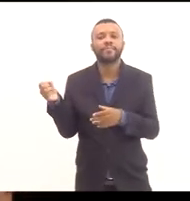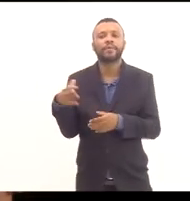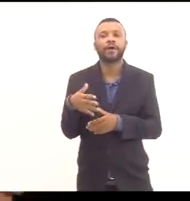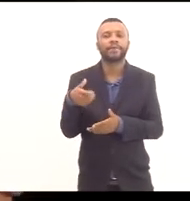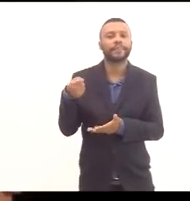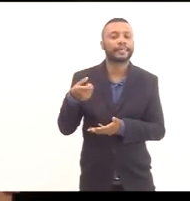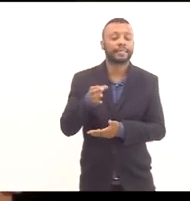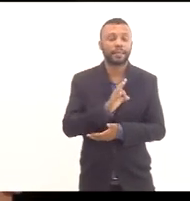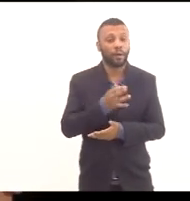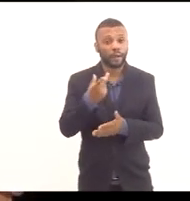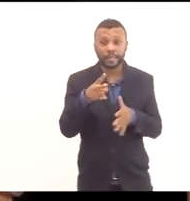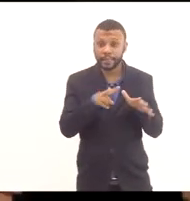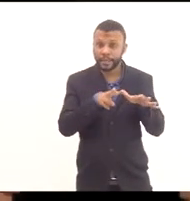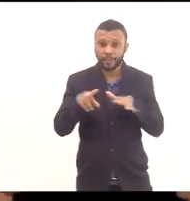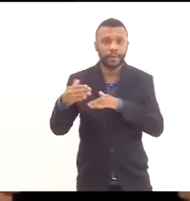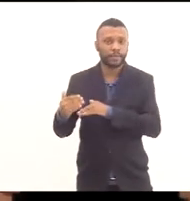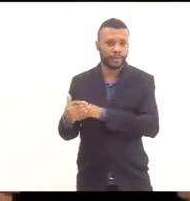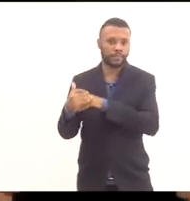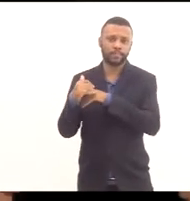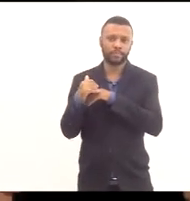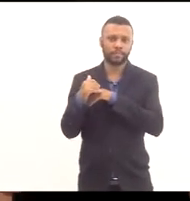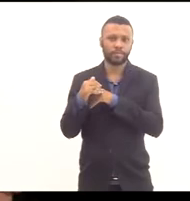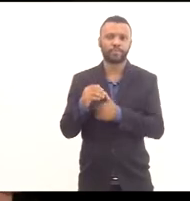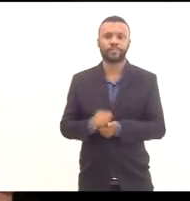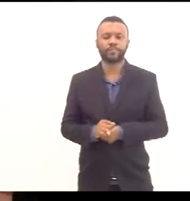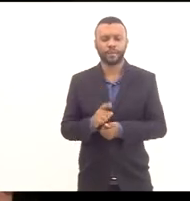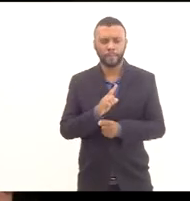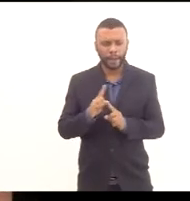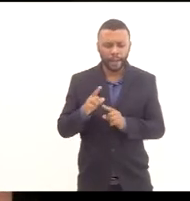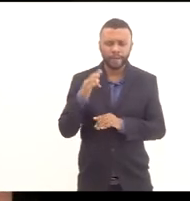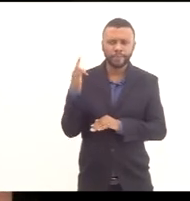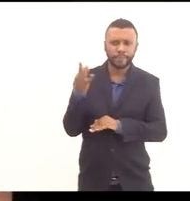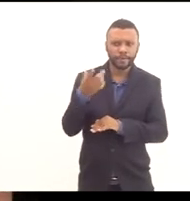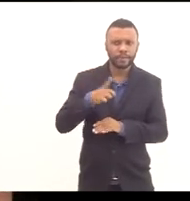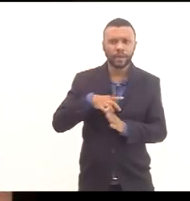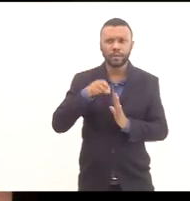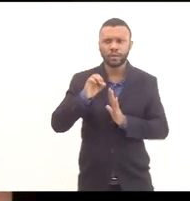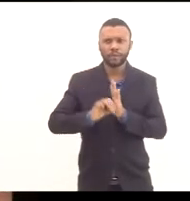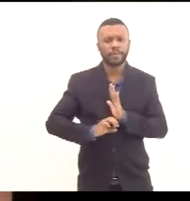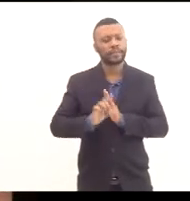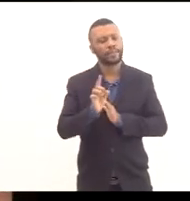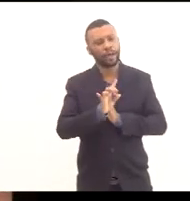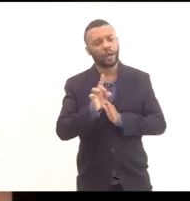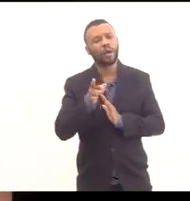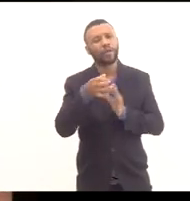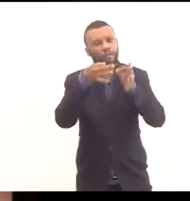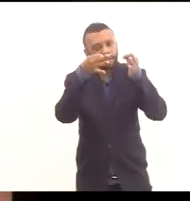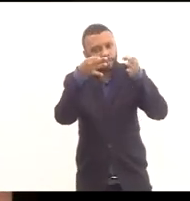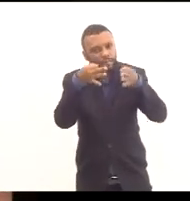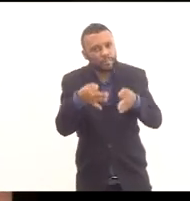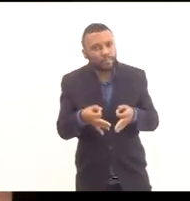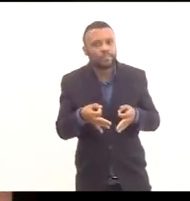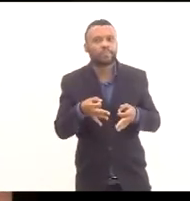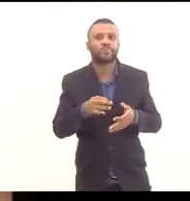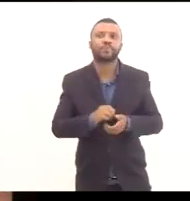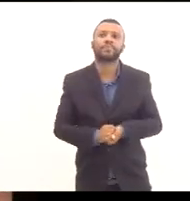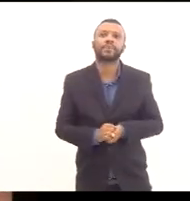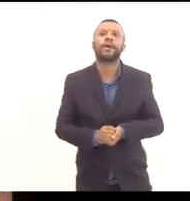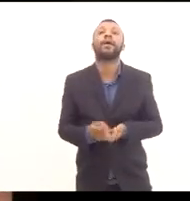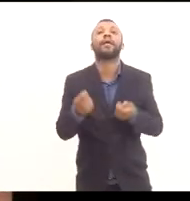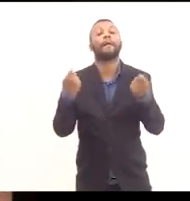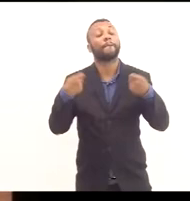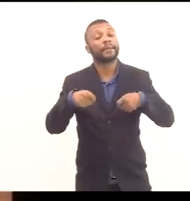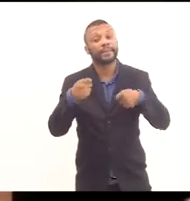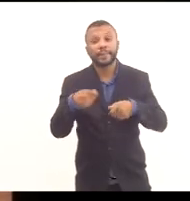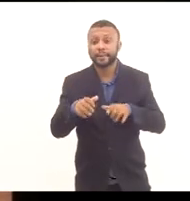essa semana e não me procurou mas formalmente mandou Ofício não eu falei para ele justamente isso tem